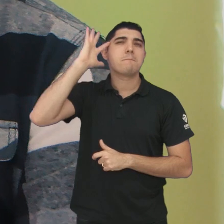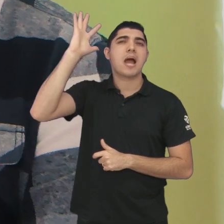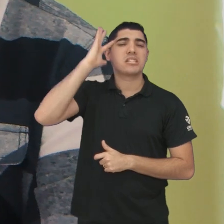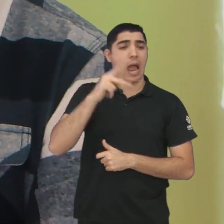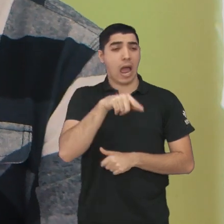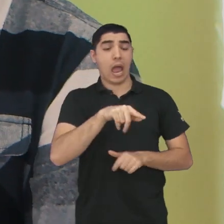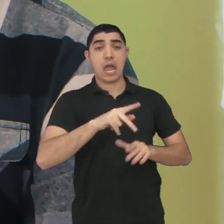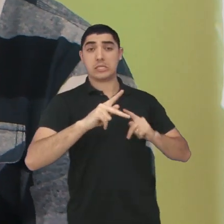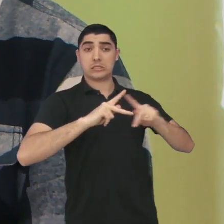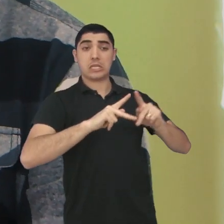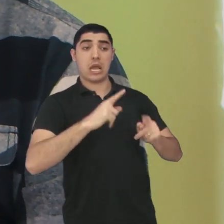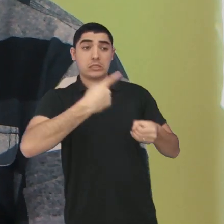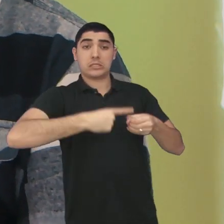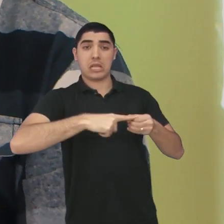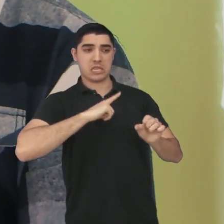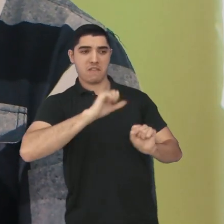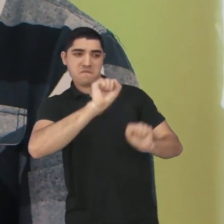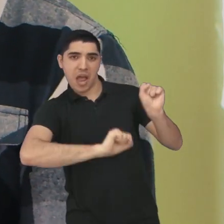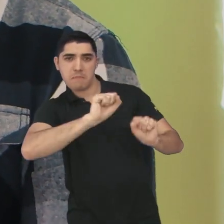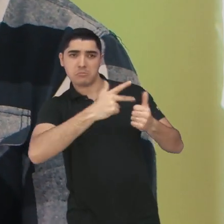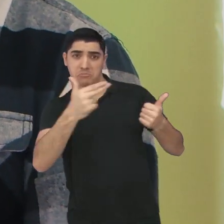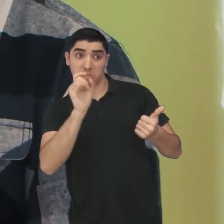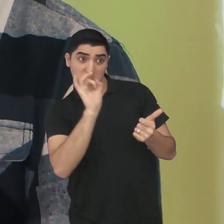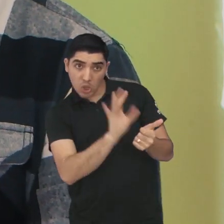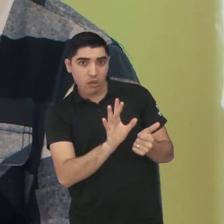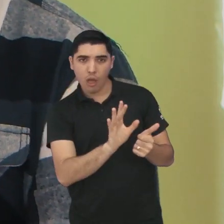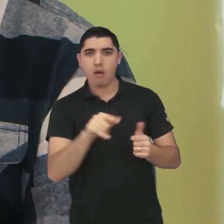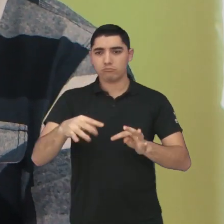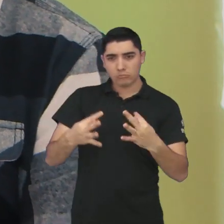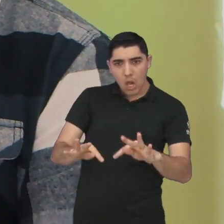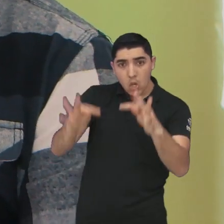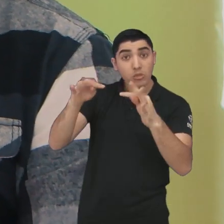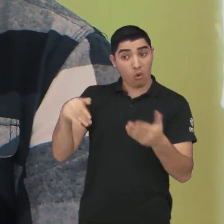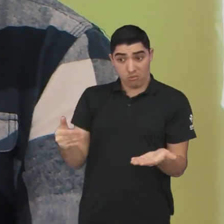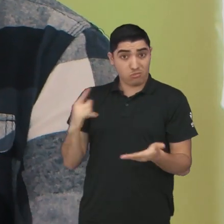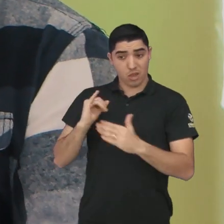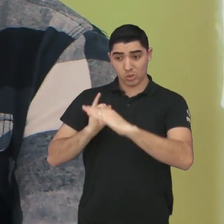centro já tem ruas mais amplas e essa belíssima visão para o banhado, né?